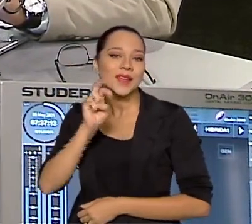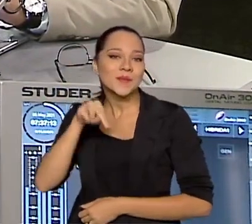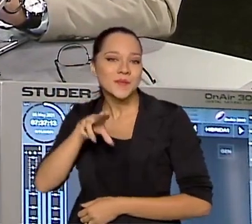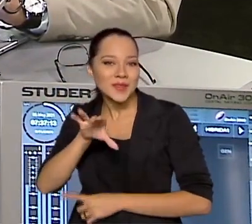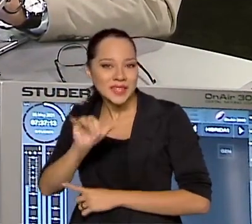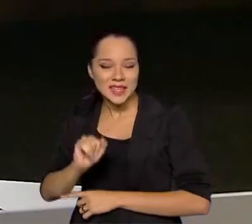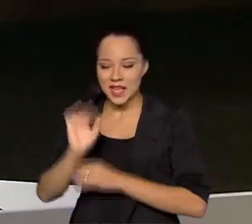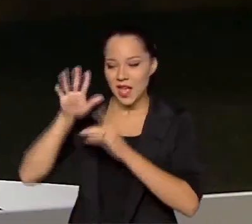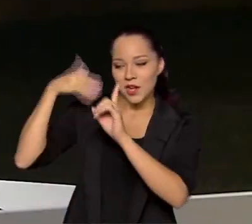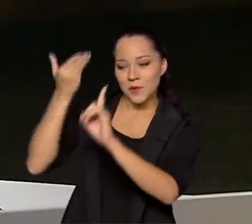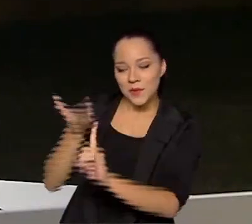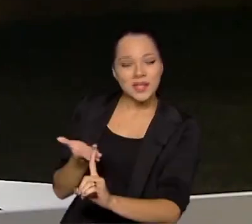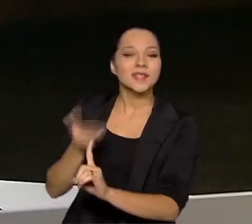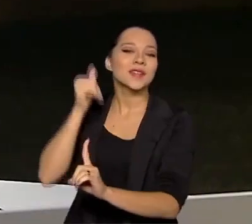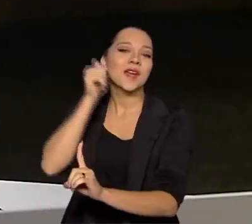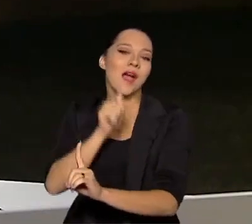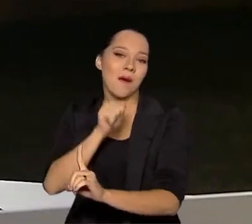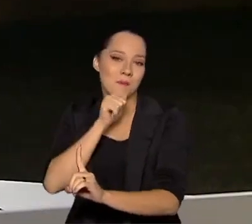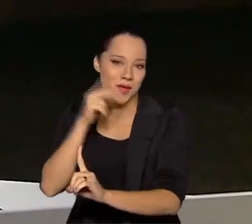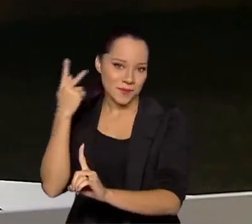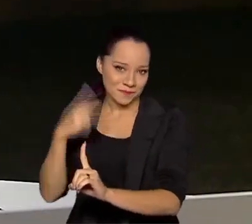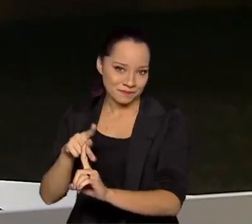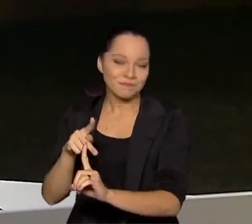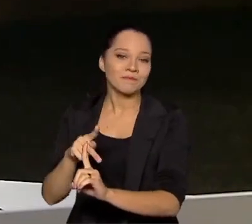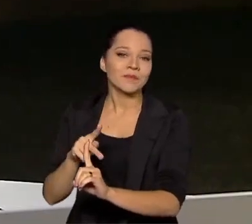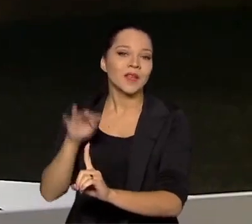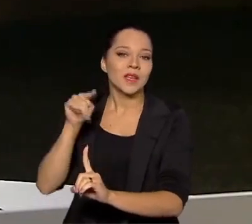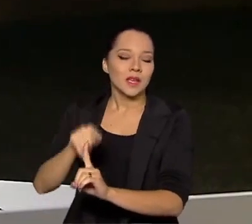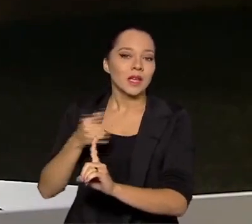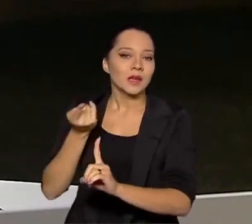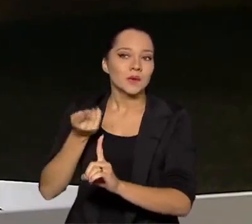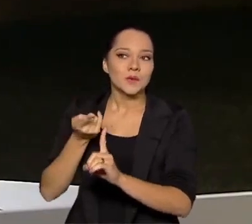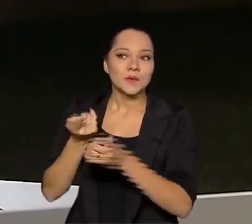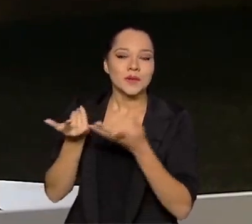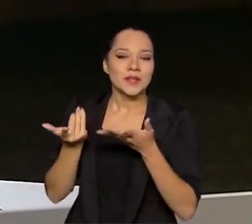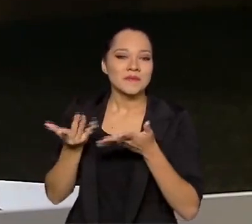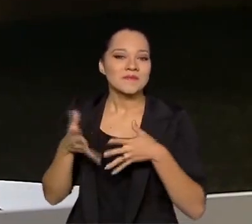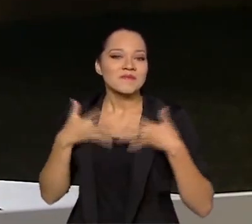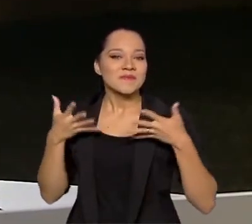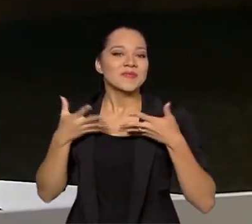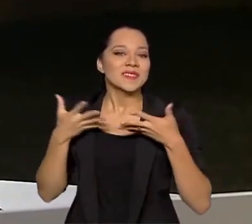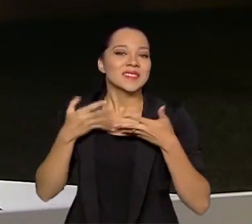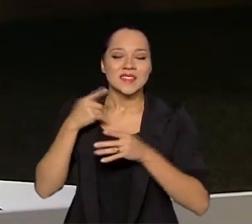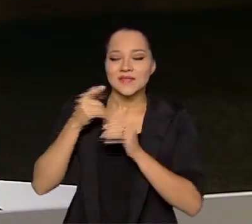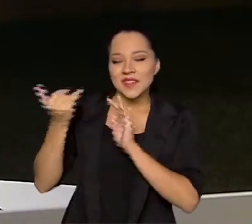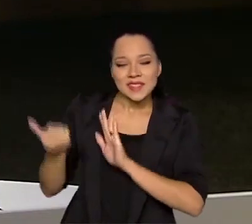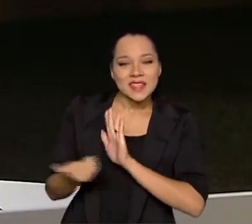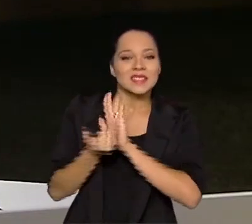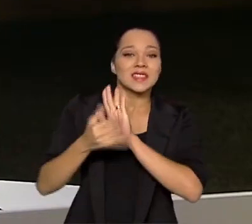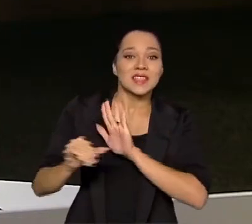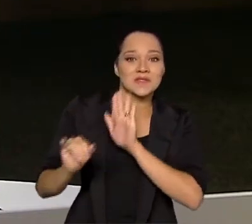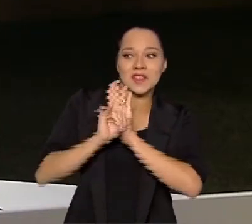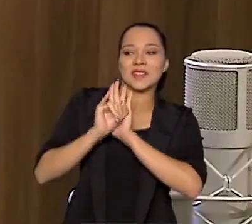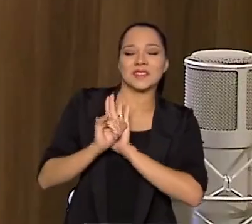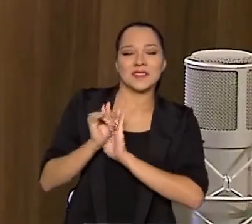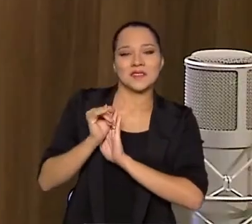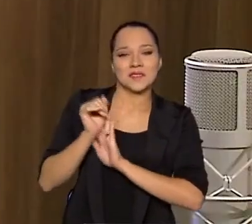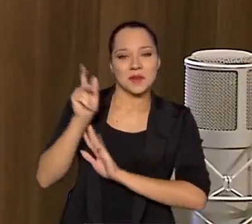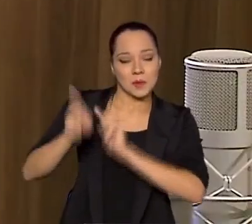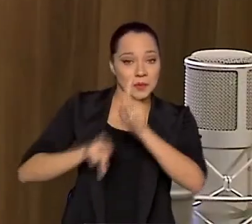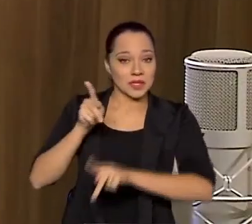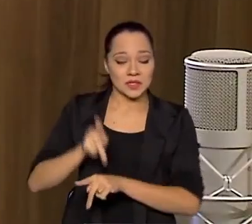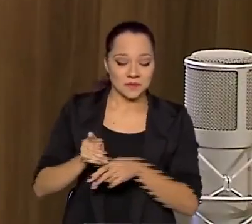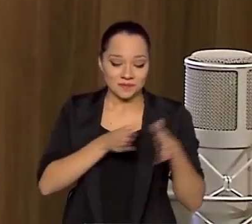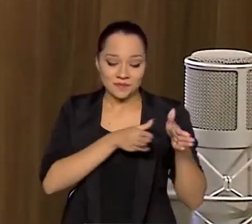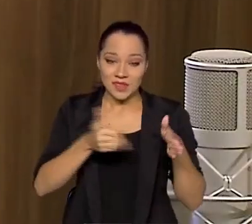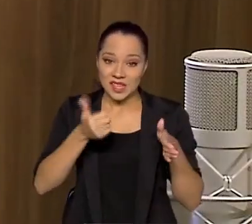Gustavo homenageia sua própria mãe, Bea Lúcia, em uma interpretação que conquistou a identificação do público. Em 15 anos de